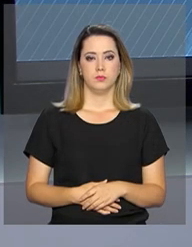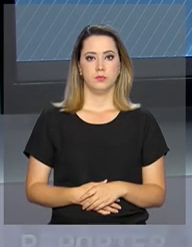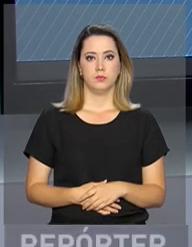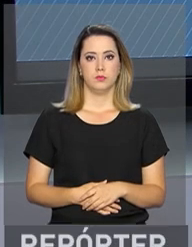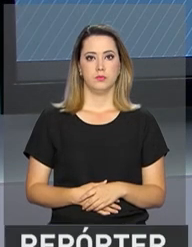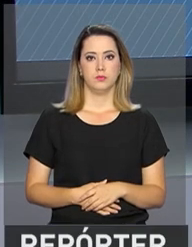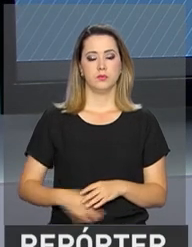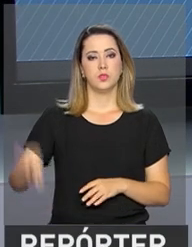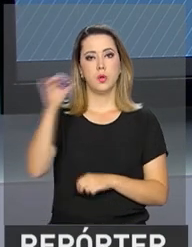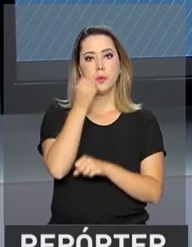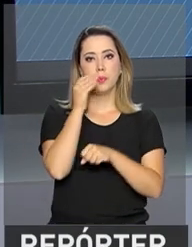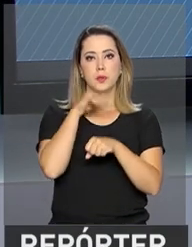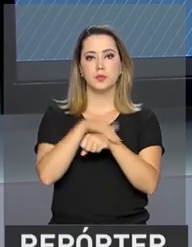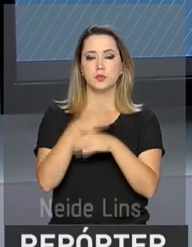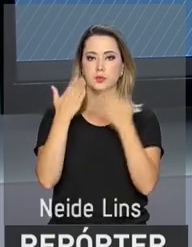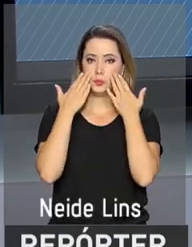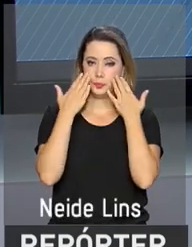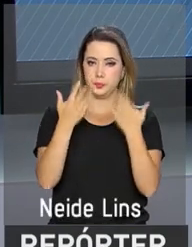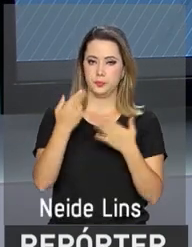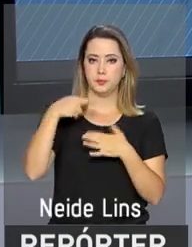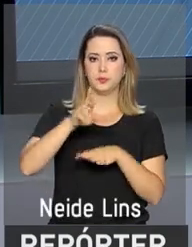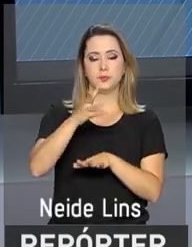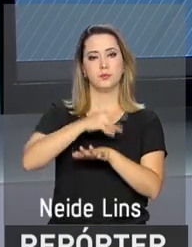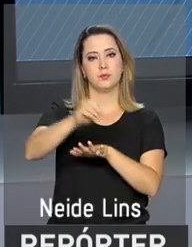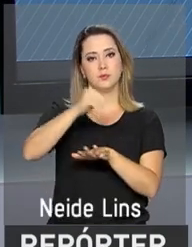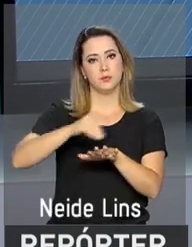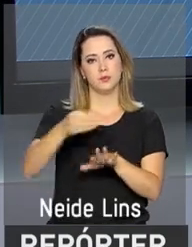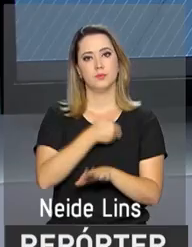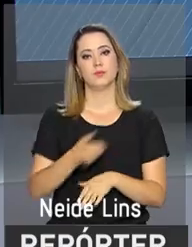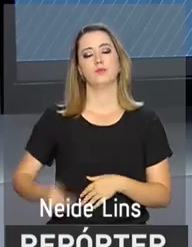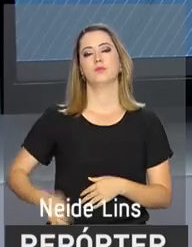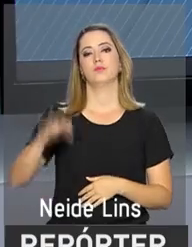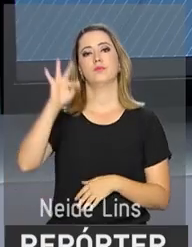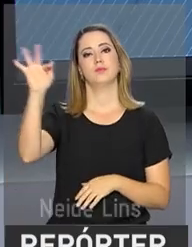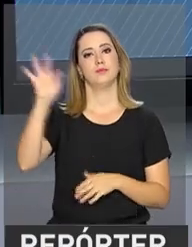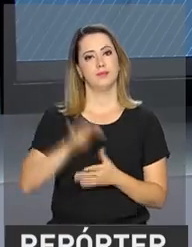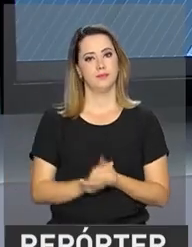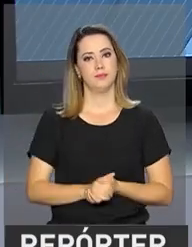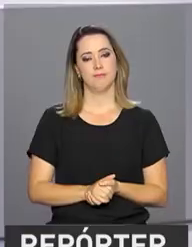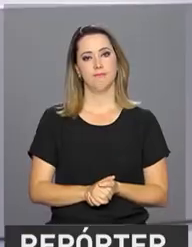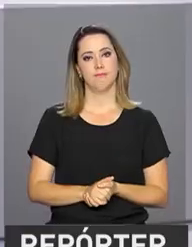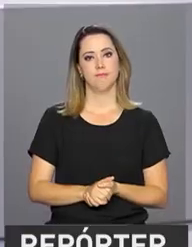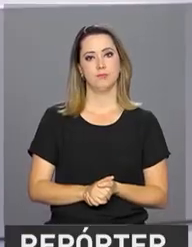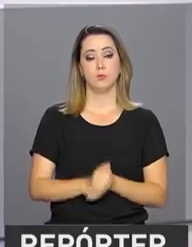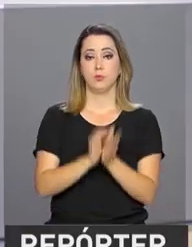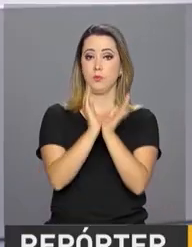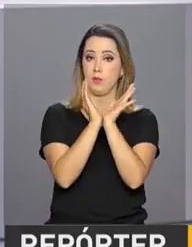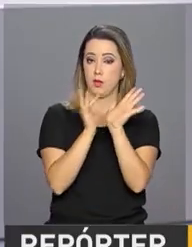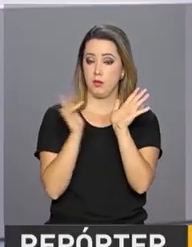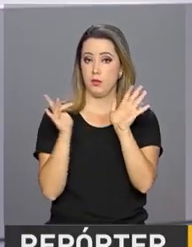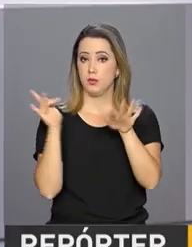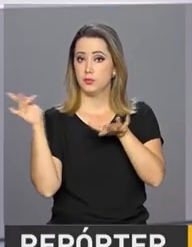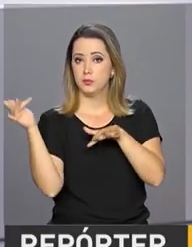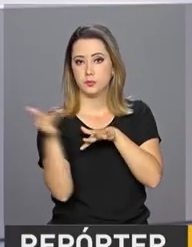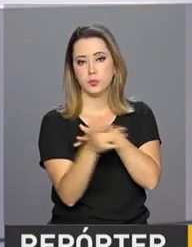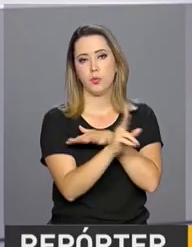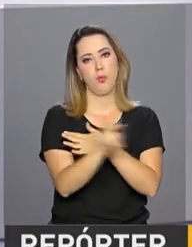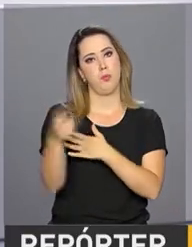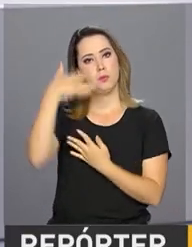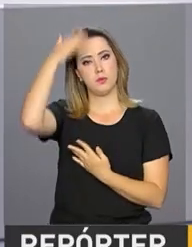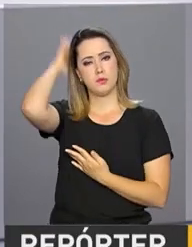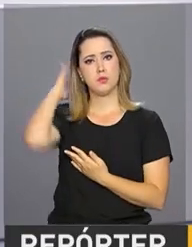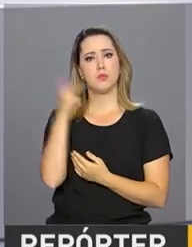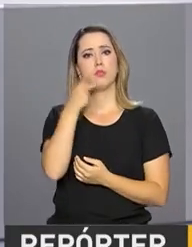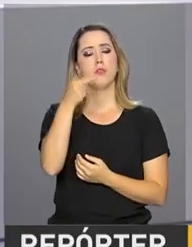olá boa noite começa agora o repórter nbr com as notícias do governo federal em uma rede social o presidente